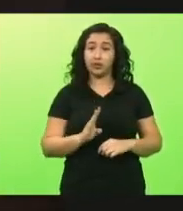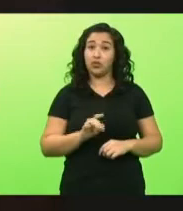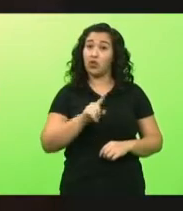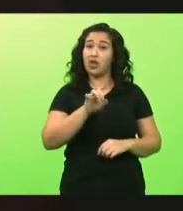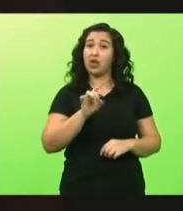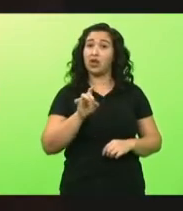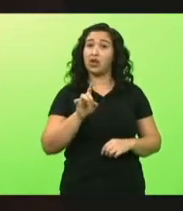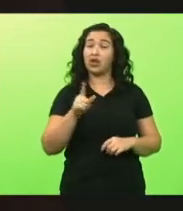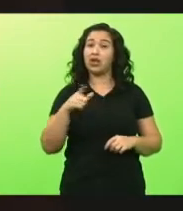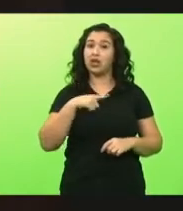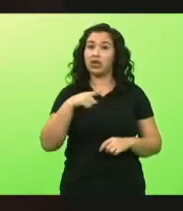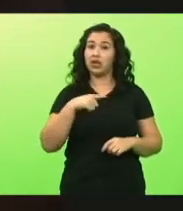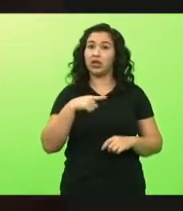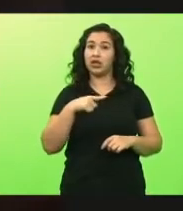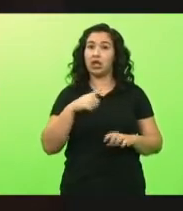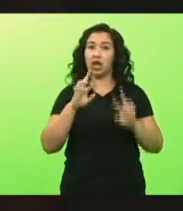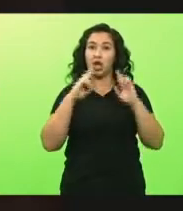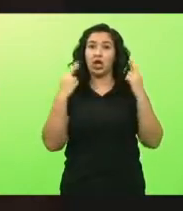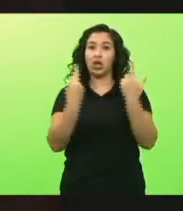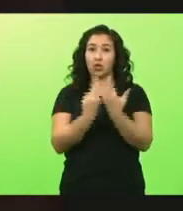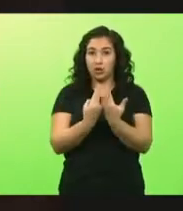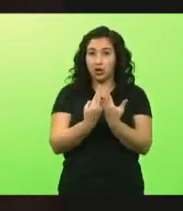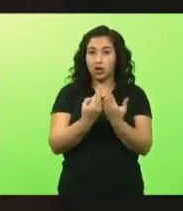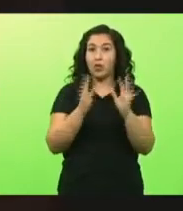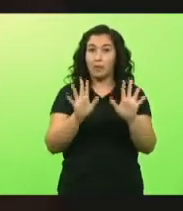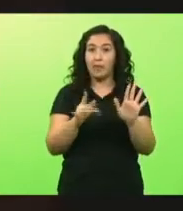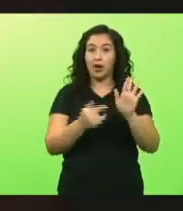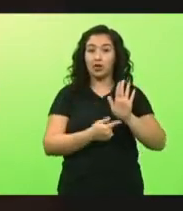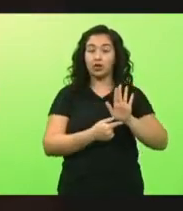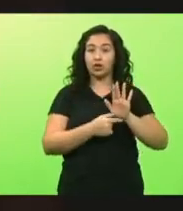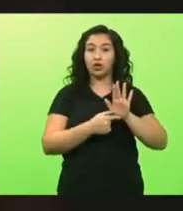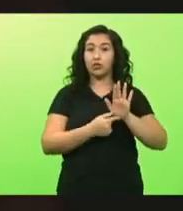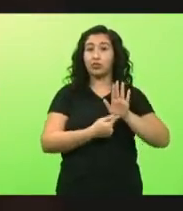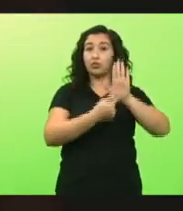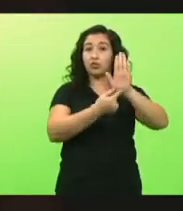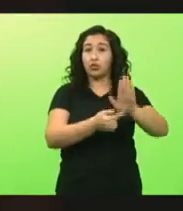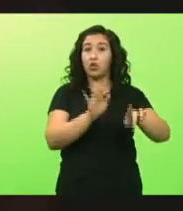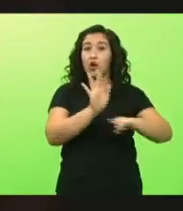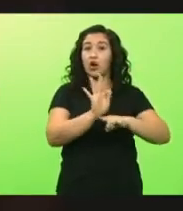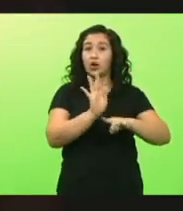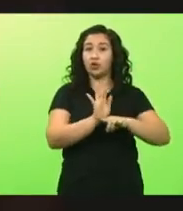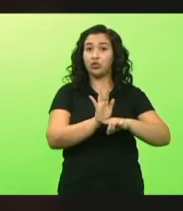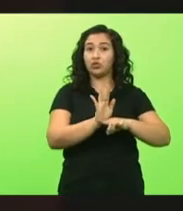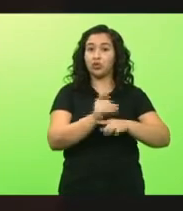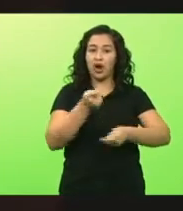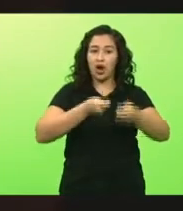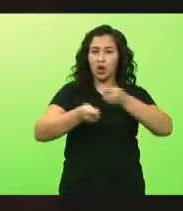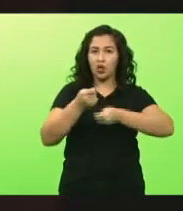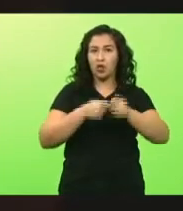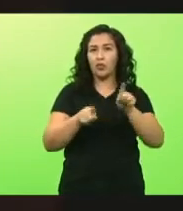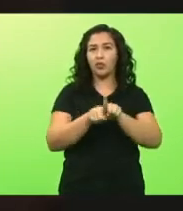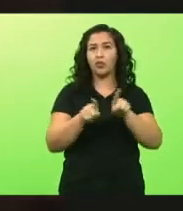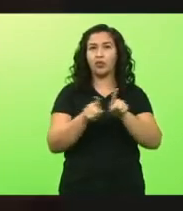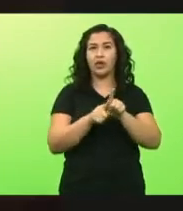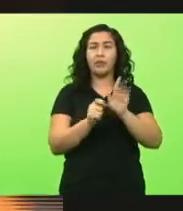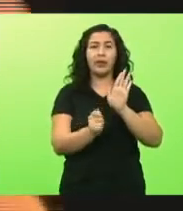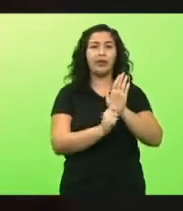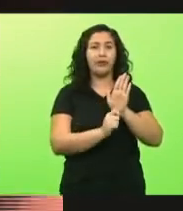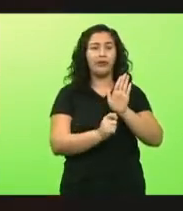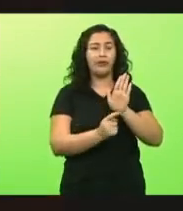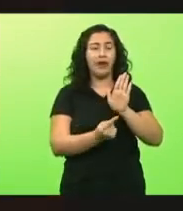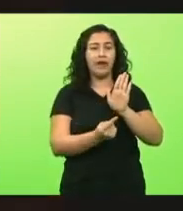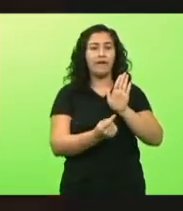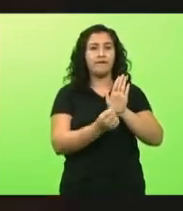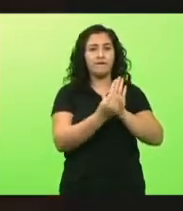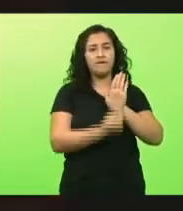uma audiência com o secretário Paulo Eli, como apresentou os estímulos econômicos e fiscais que poderiam ser benéficos à empresa Mercado Livre, a área